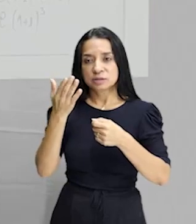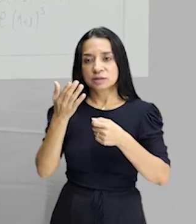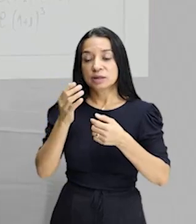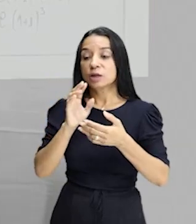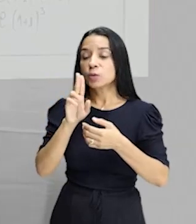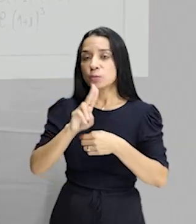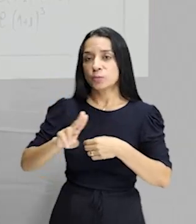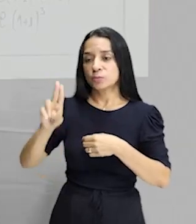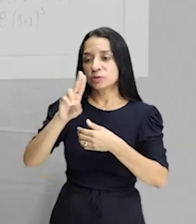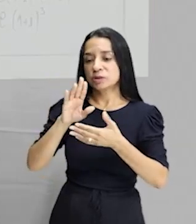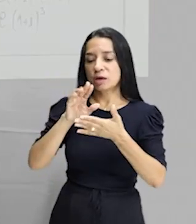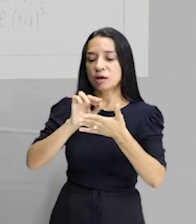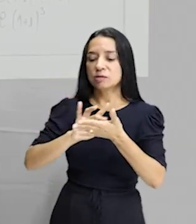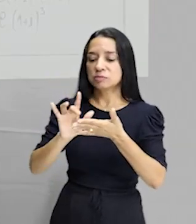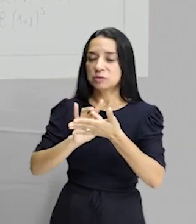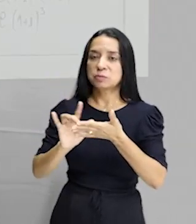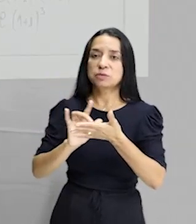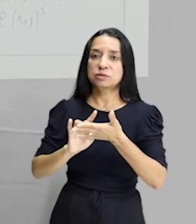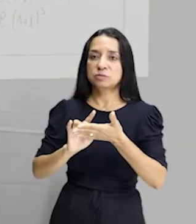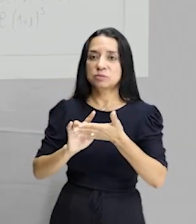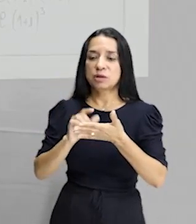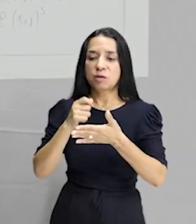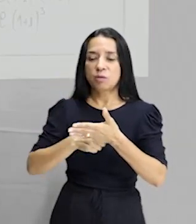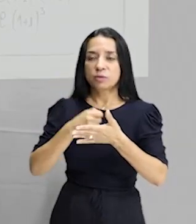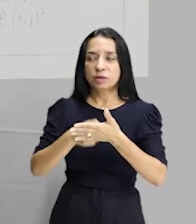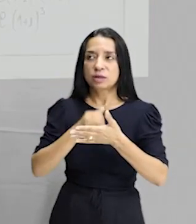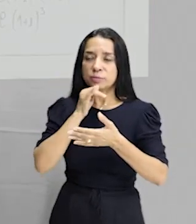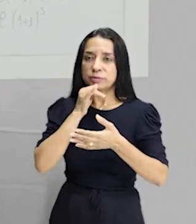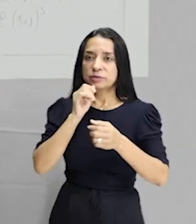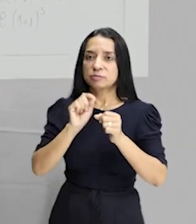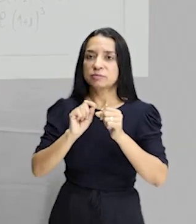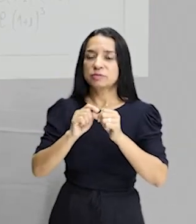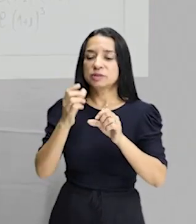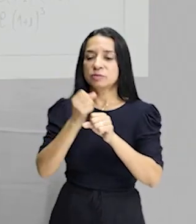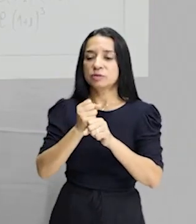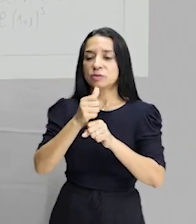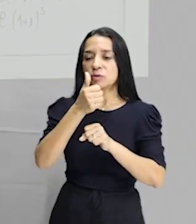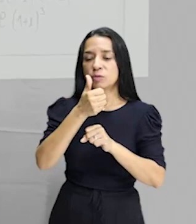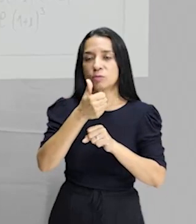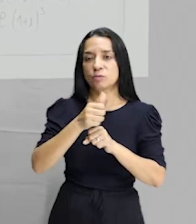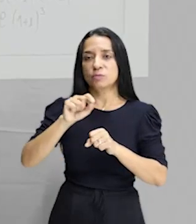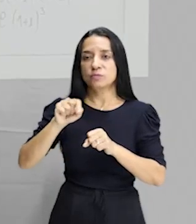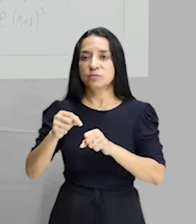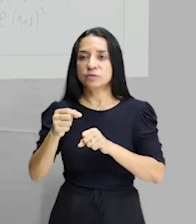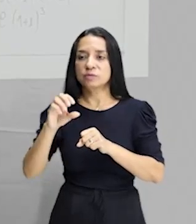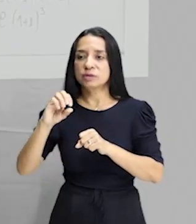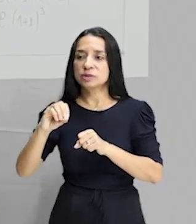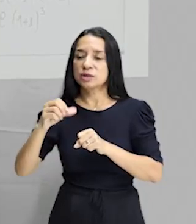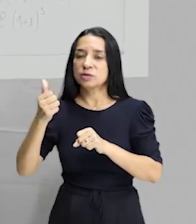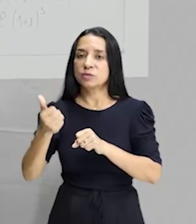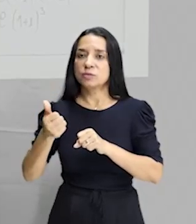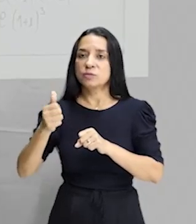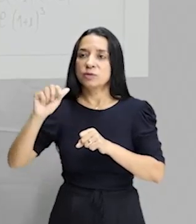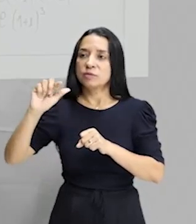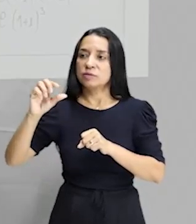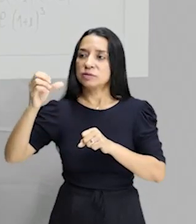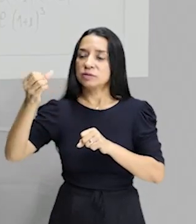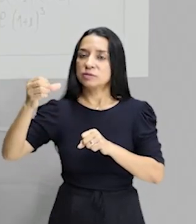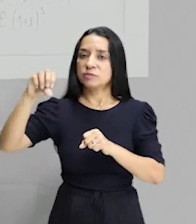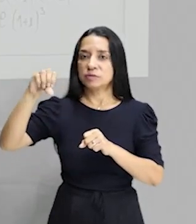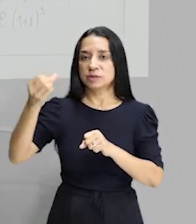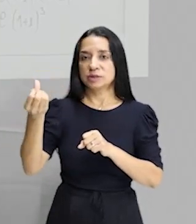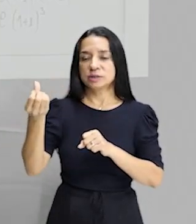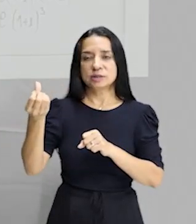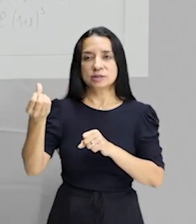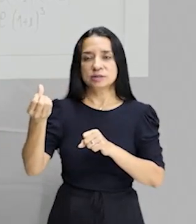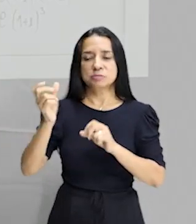calculadora porque ninguém é obrigado a fazer uma conta por exemplo 1,01 elevado a 96 né Isso